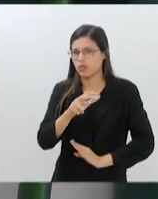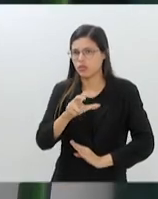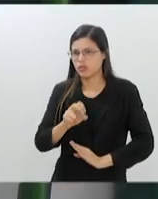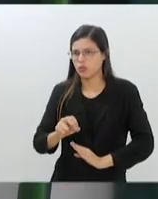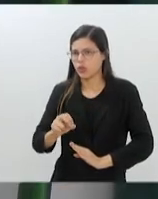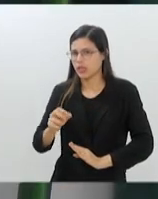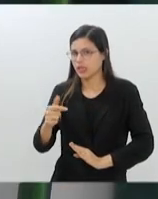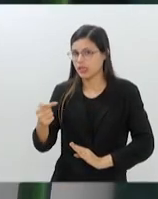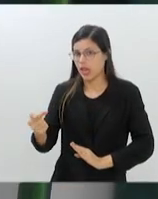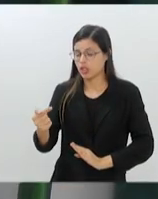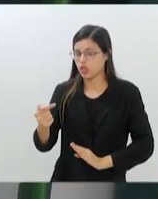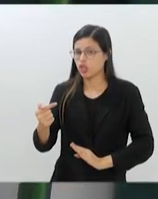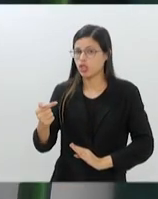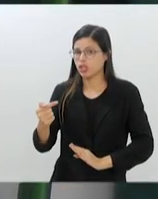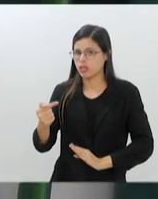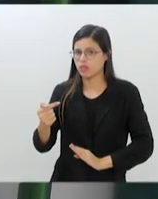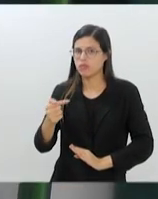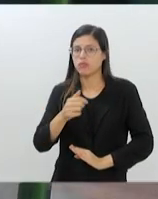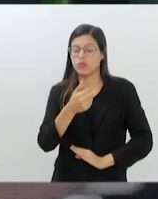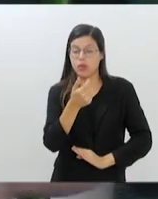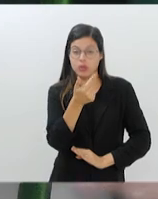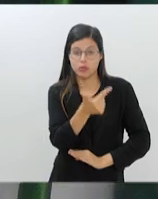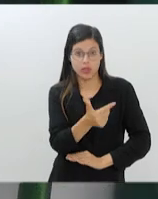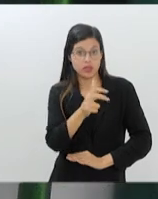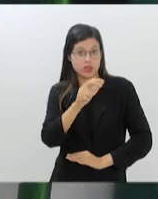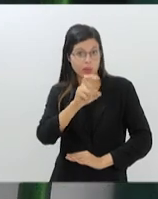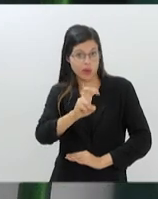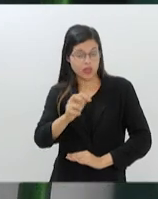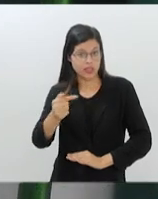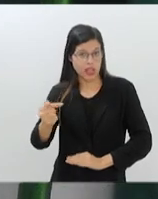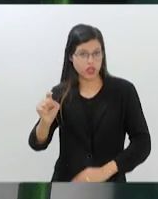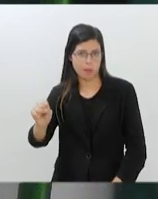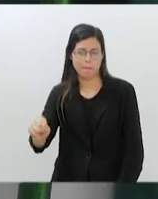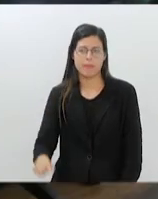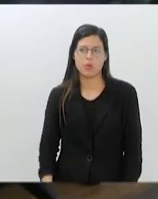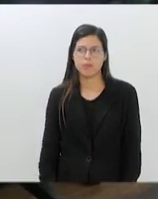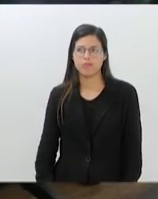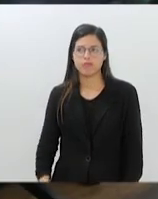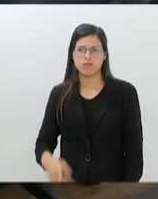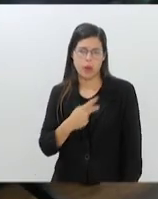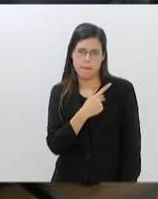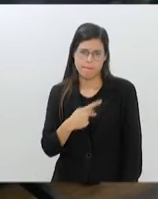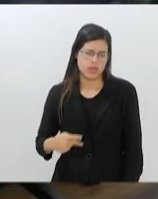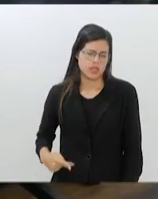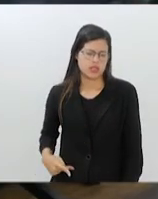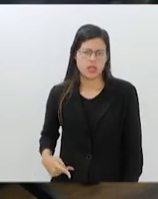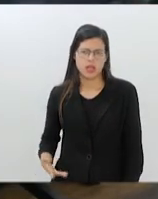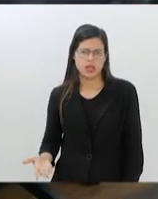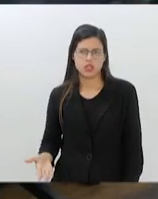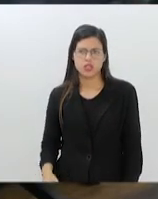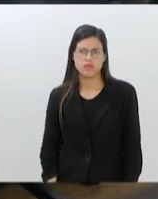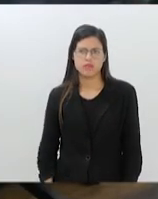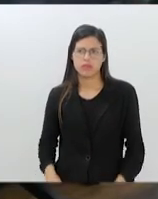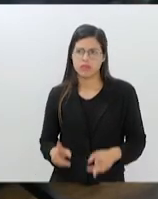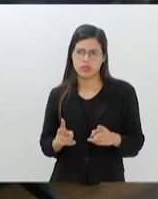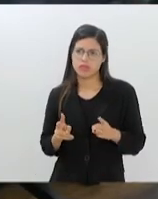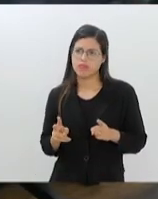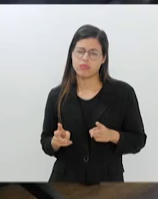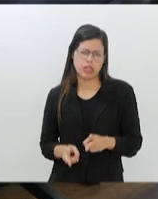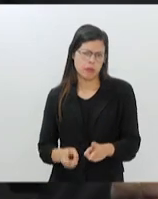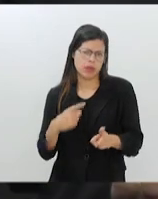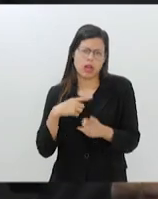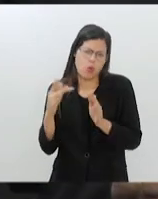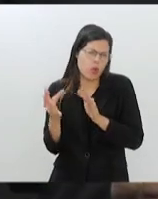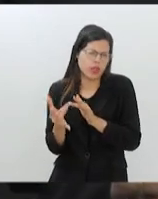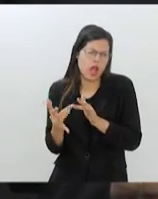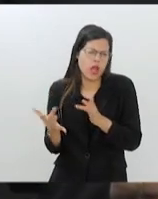267.000 que a tração a esfera Por Exemplo foi o presidente balun que trouxe então sempre tem um padrinho concorda